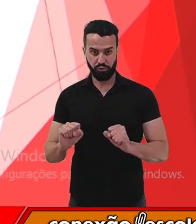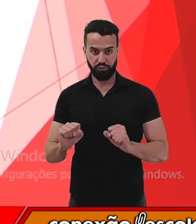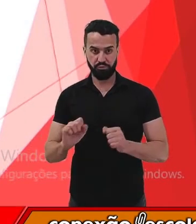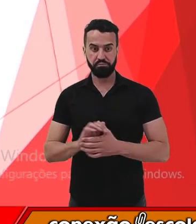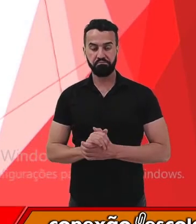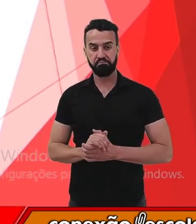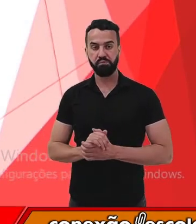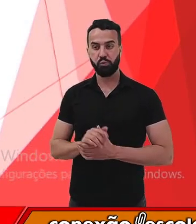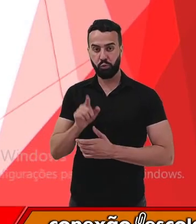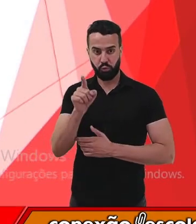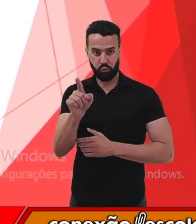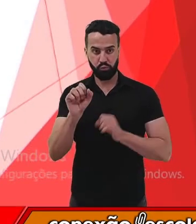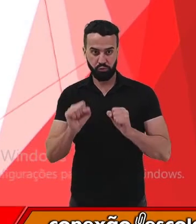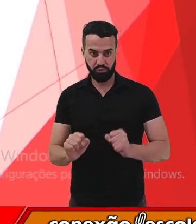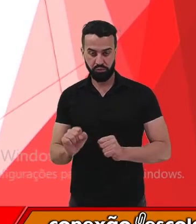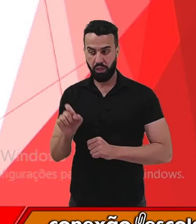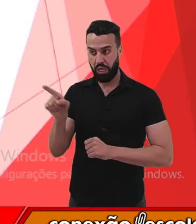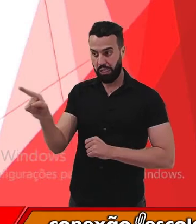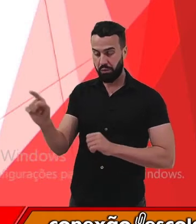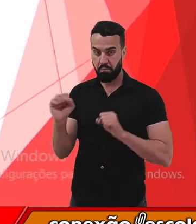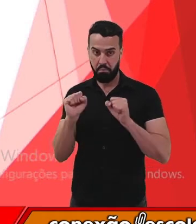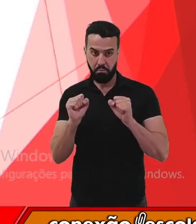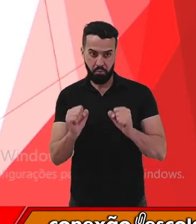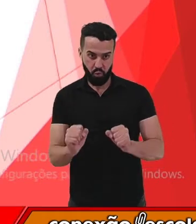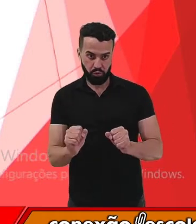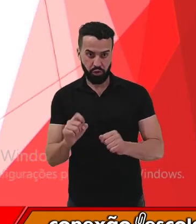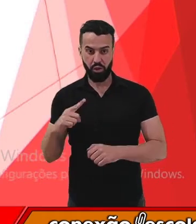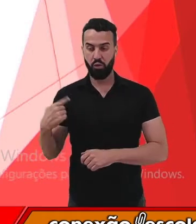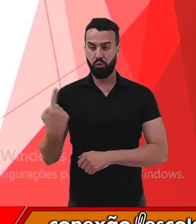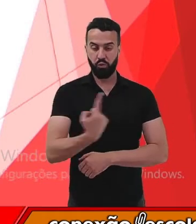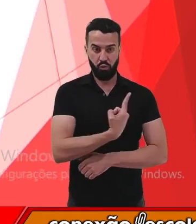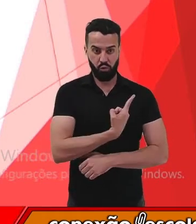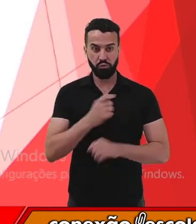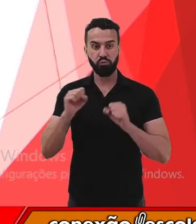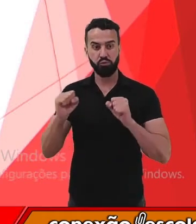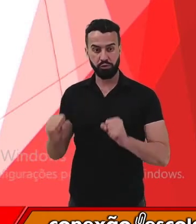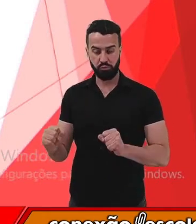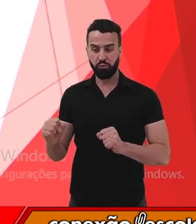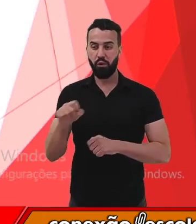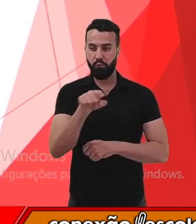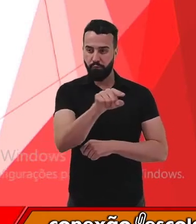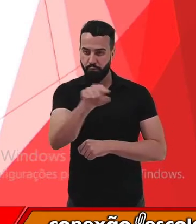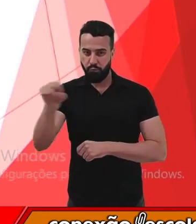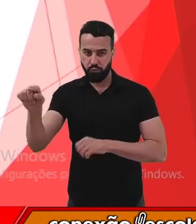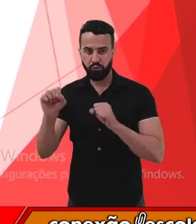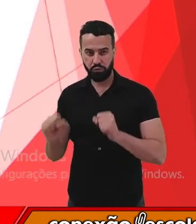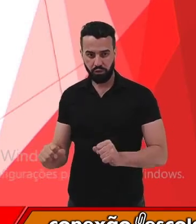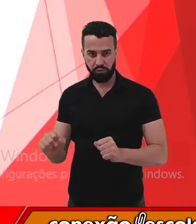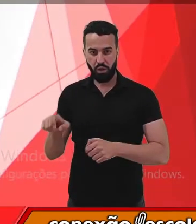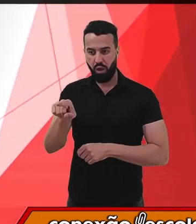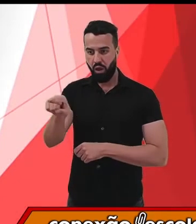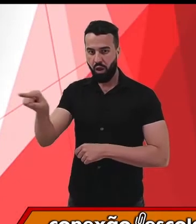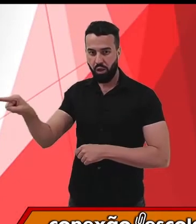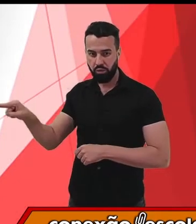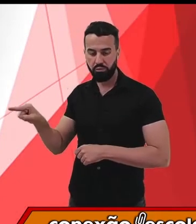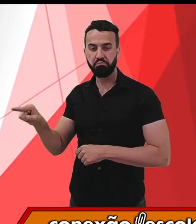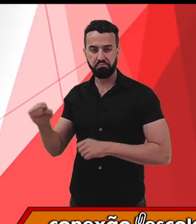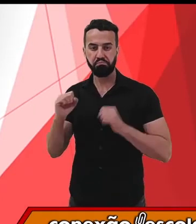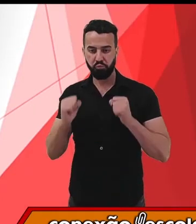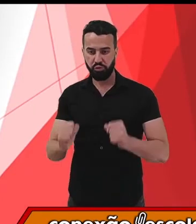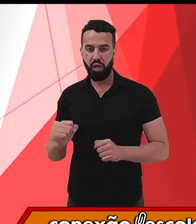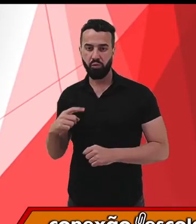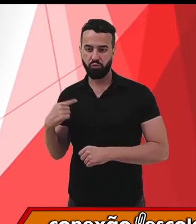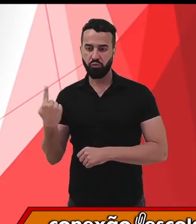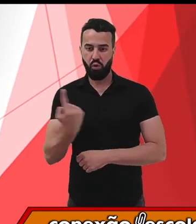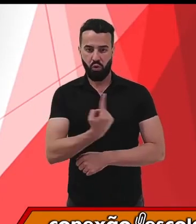tu pudeste, ele pôde, nós pudemos, vós pudestes e eles puderam. Professor, como que fica isso